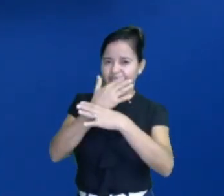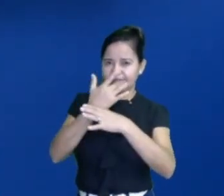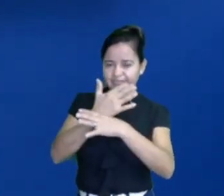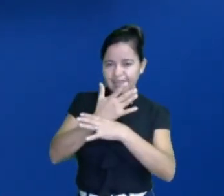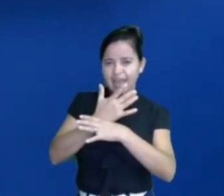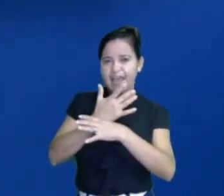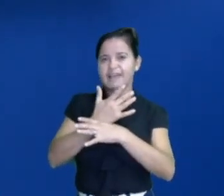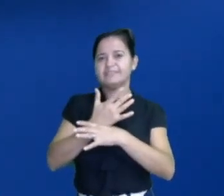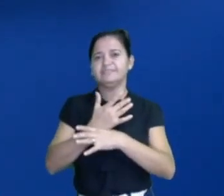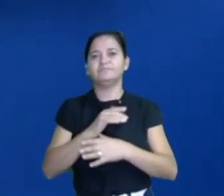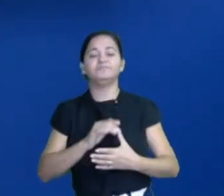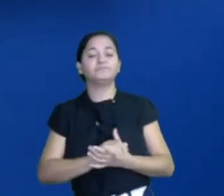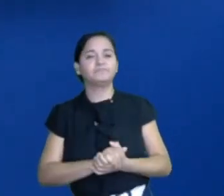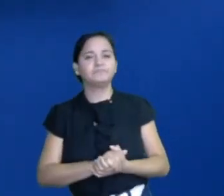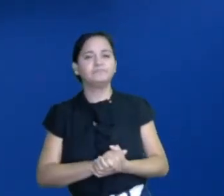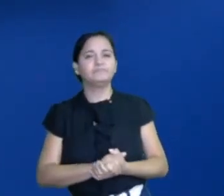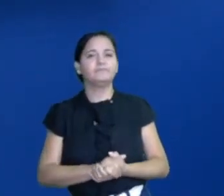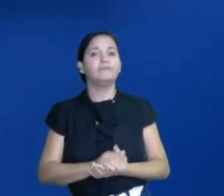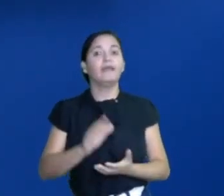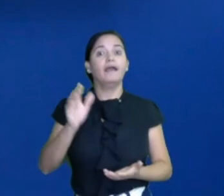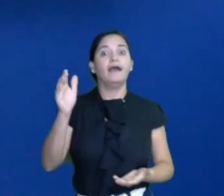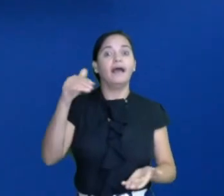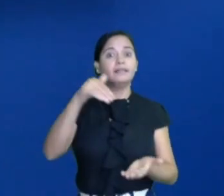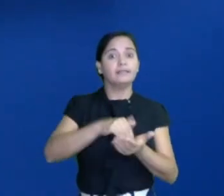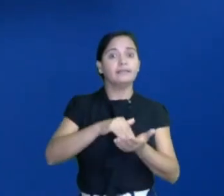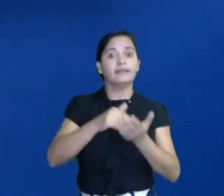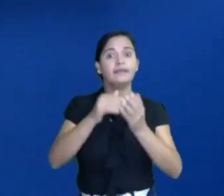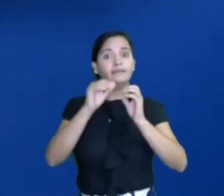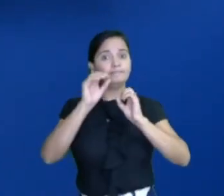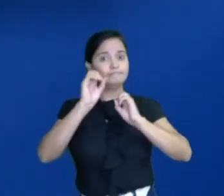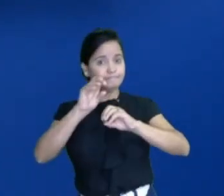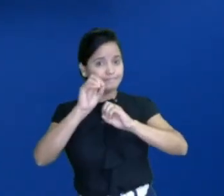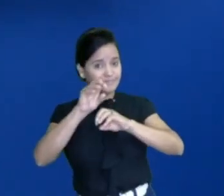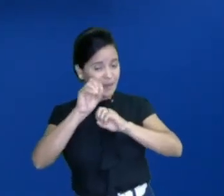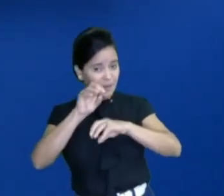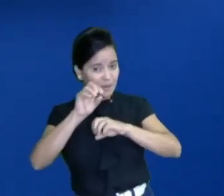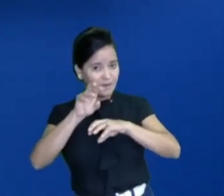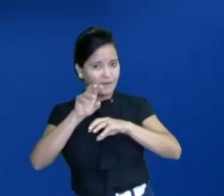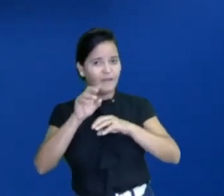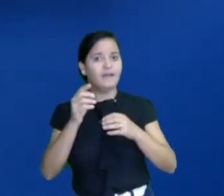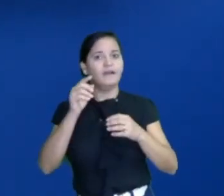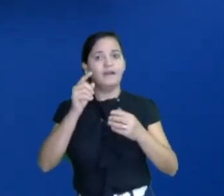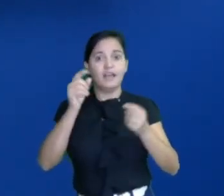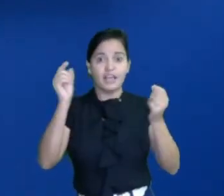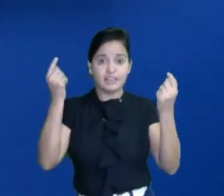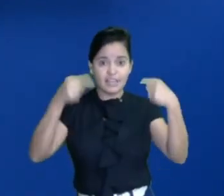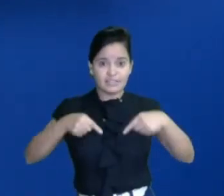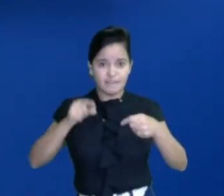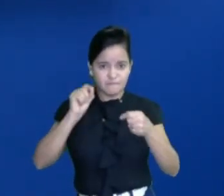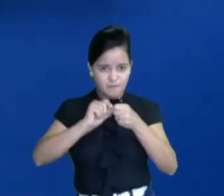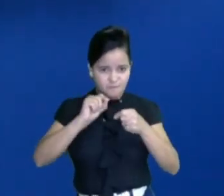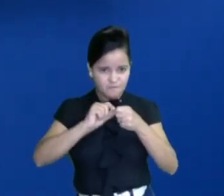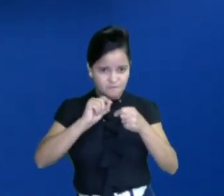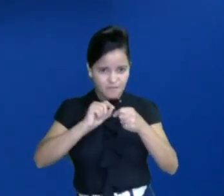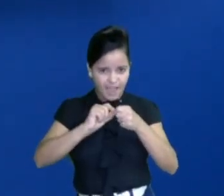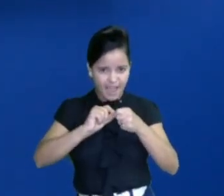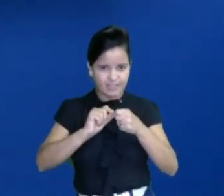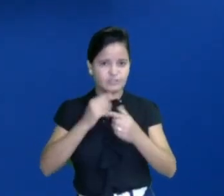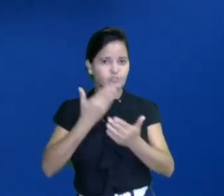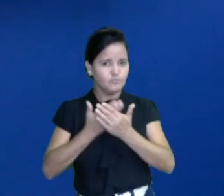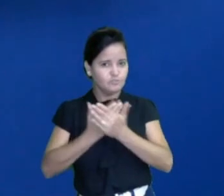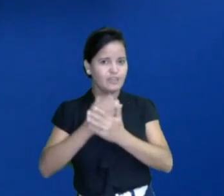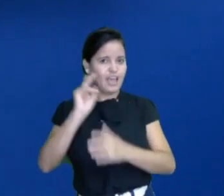próxima aula. Então, ó, não vai me decepcionar. Cumpre o desafio e volta na próxima semana aqui comigo para a gente estudar